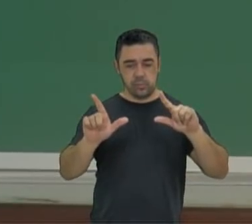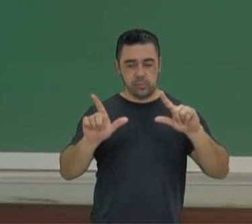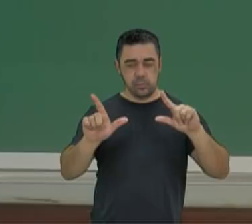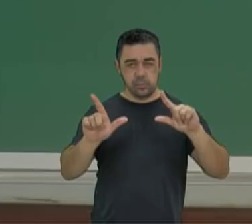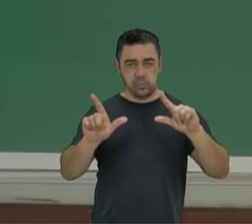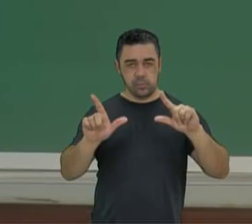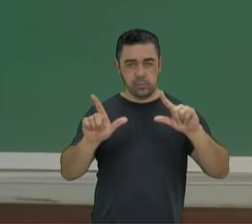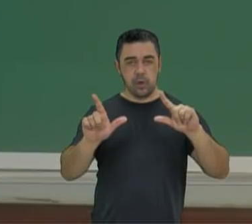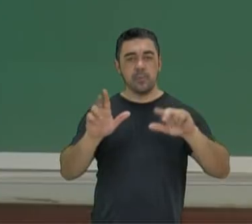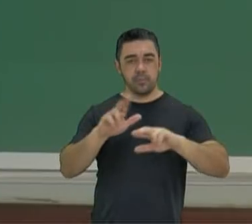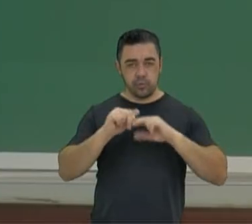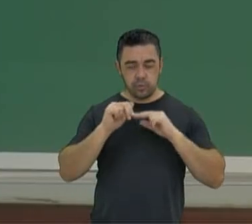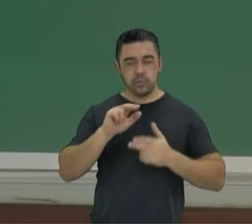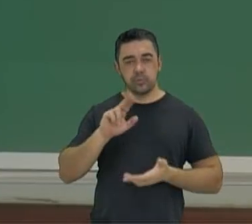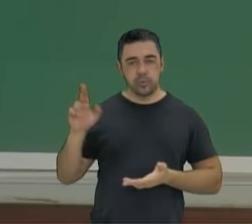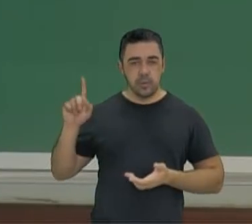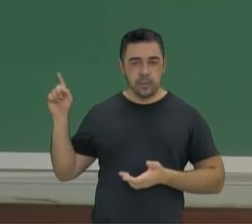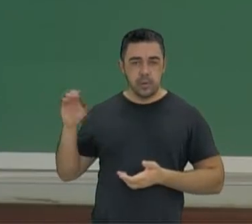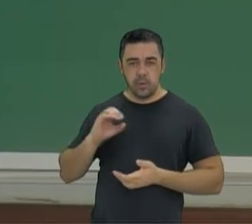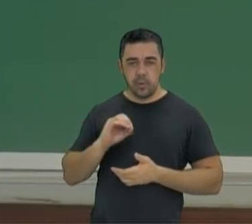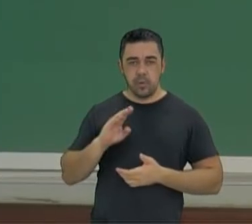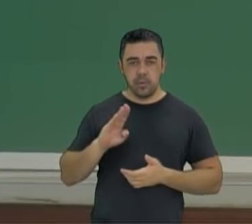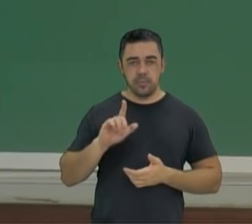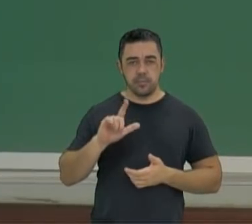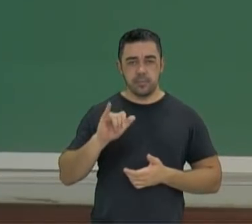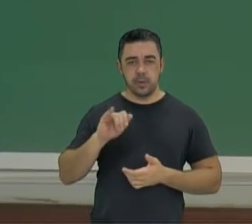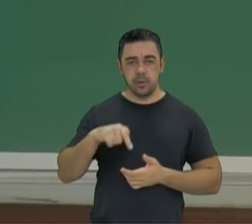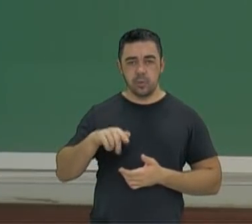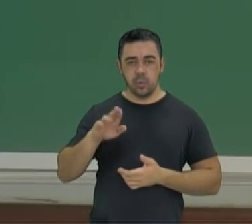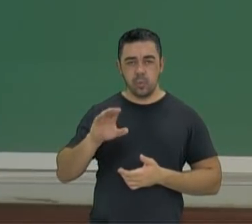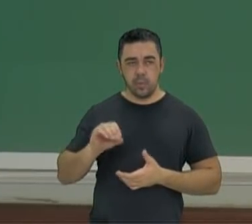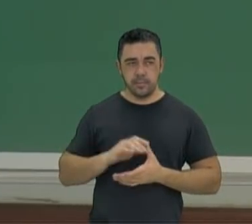Por isso que ele é chamado de oblíquo. Muito bem.